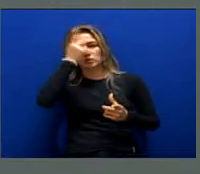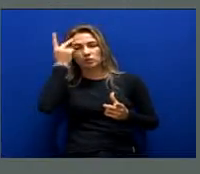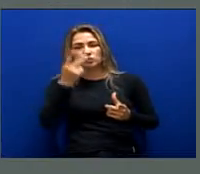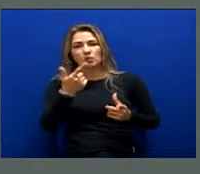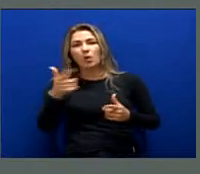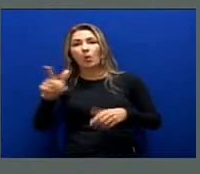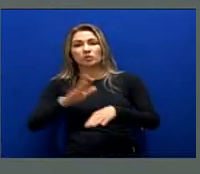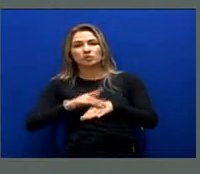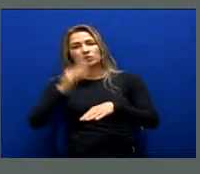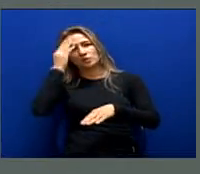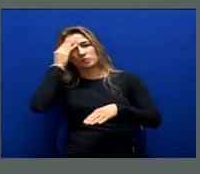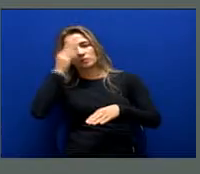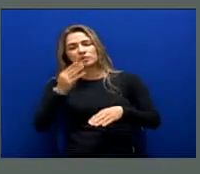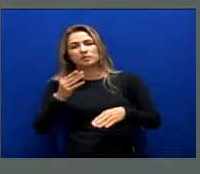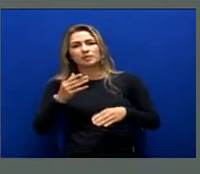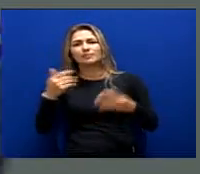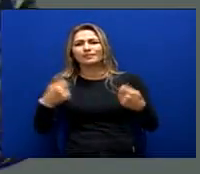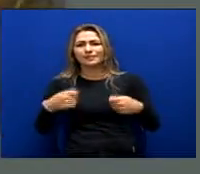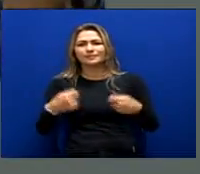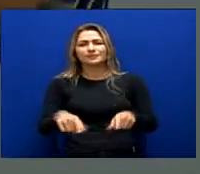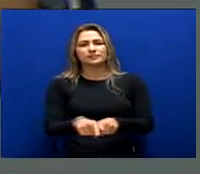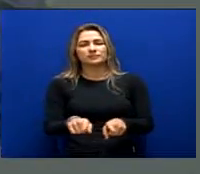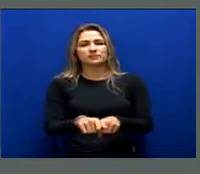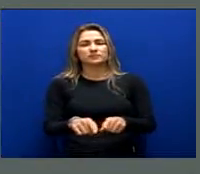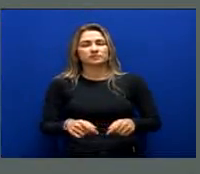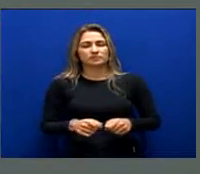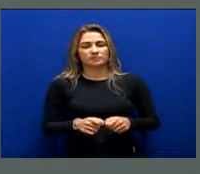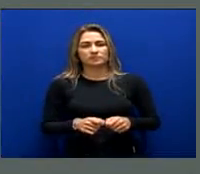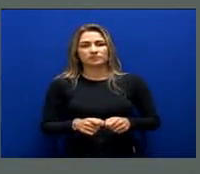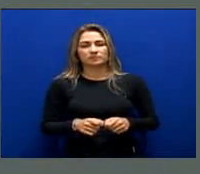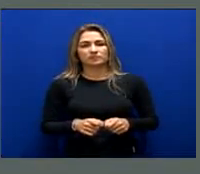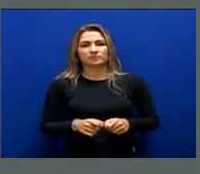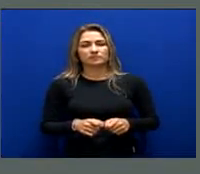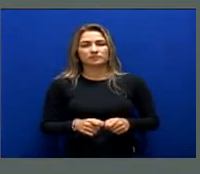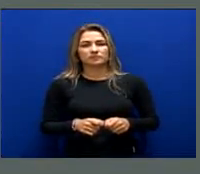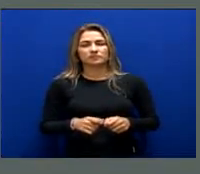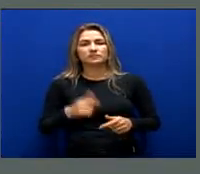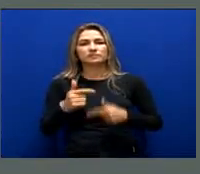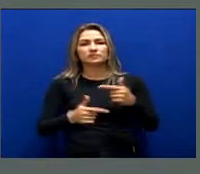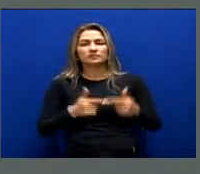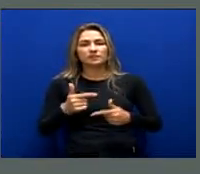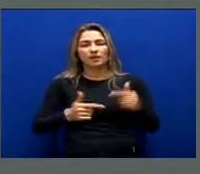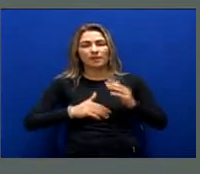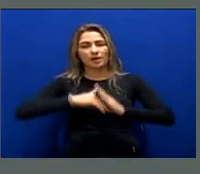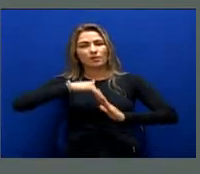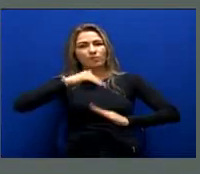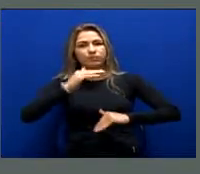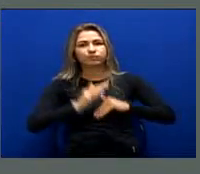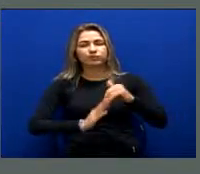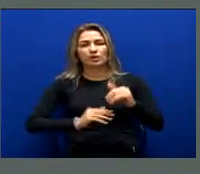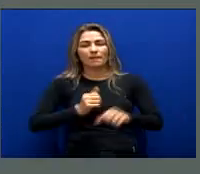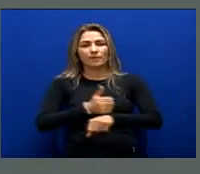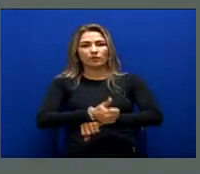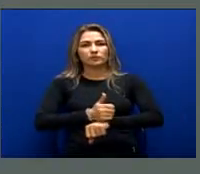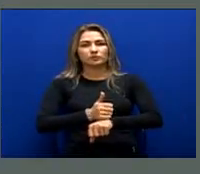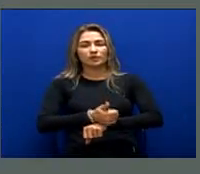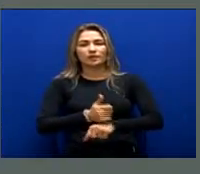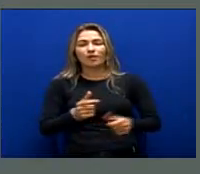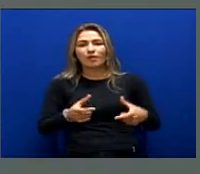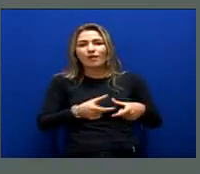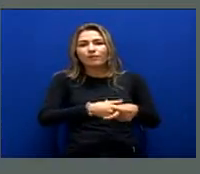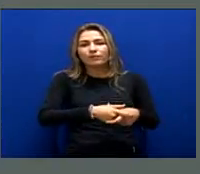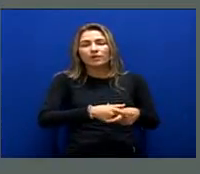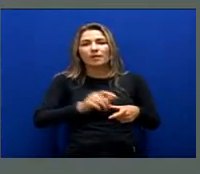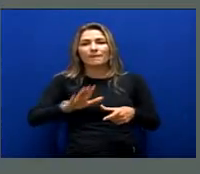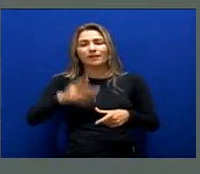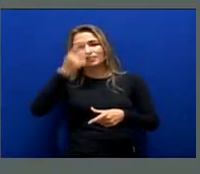necessitam desses serviços então assim diminuiu muito a oferta de serviço especializado néon e aumentou a demanda